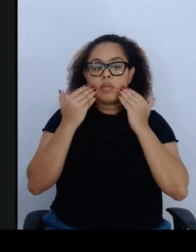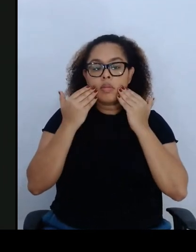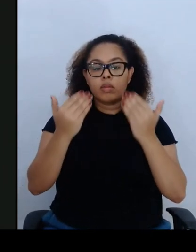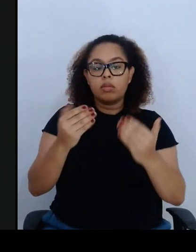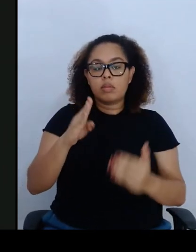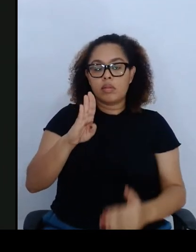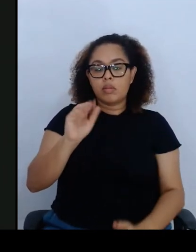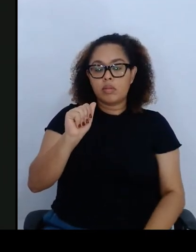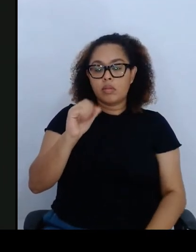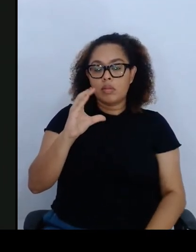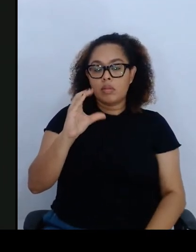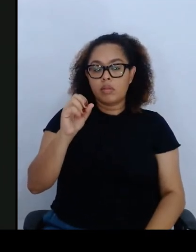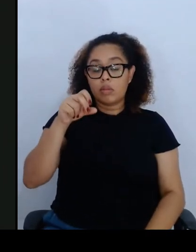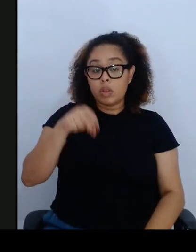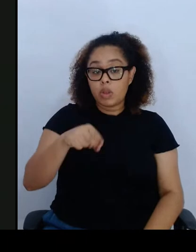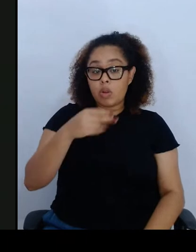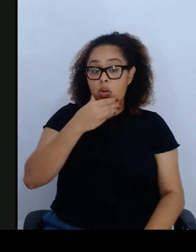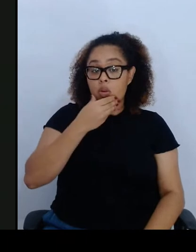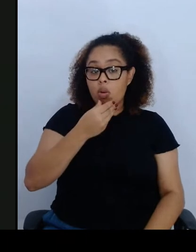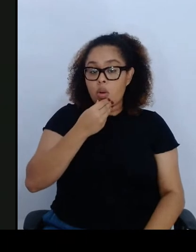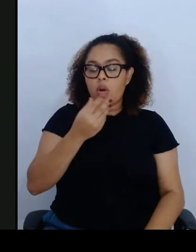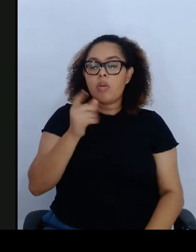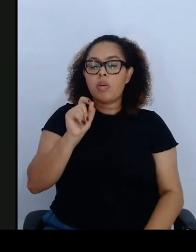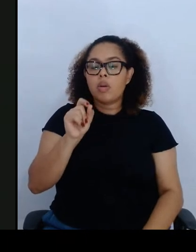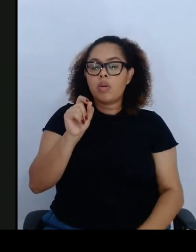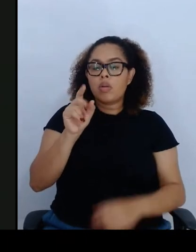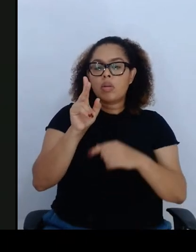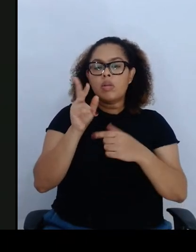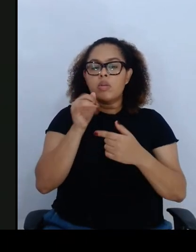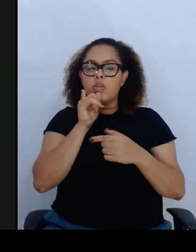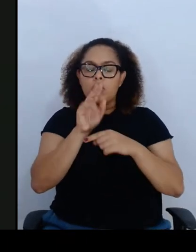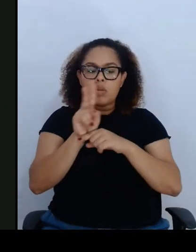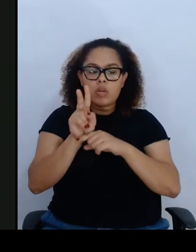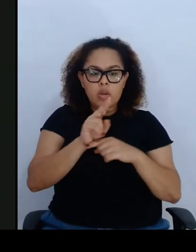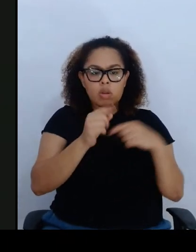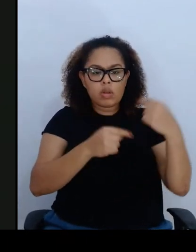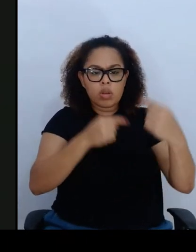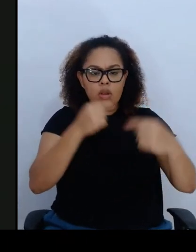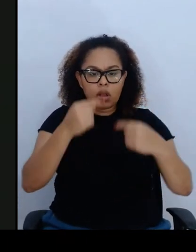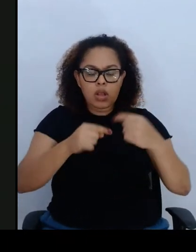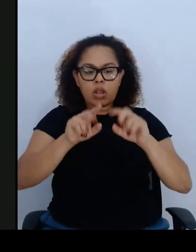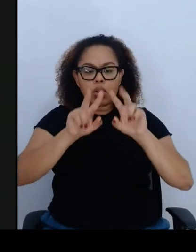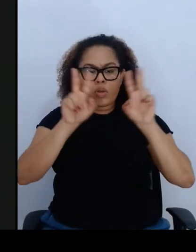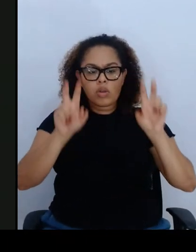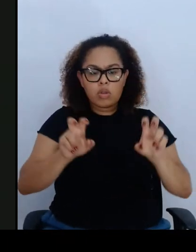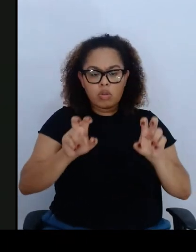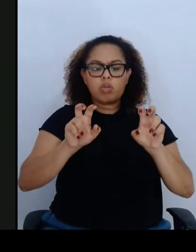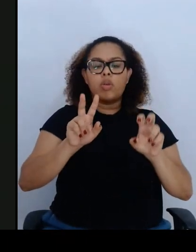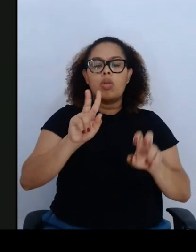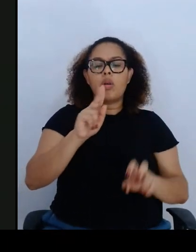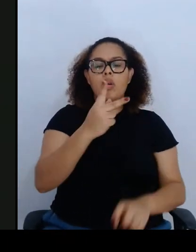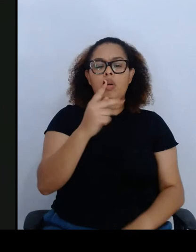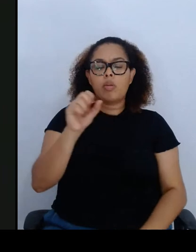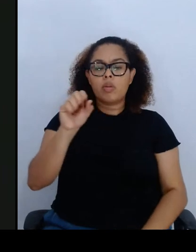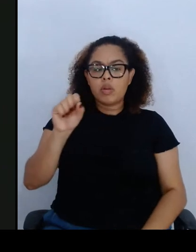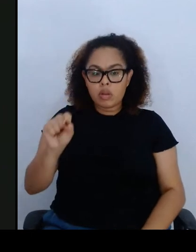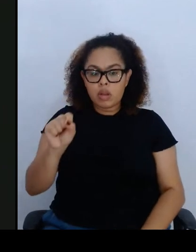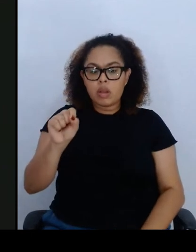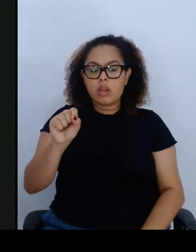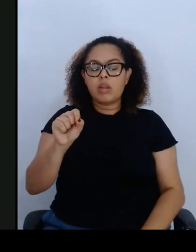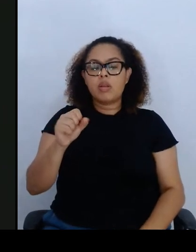contexto do aumento de vigilância e sobre a discussão sobre homossexualidade masculina na grã-bretanha dos anos de